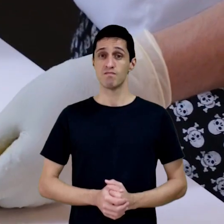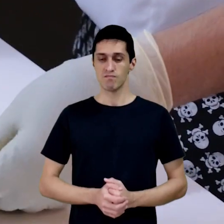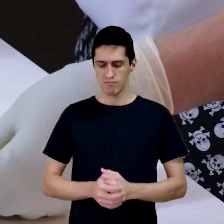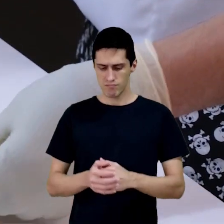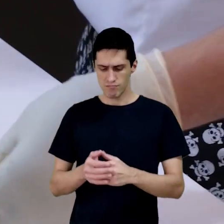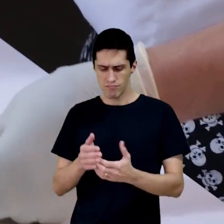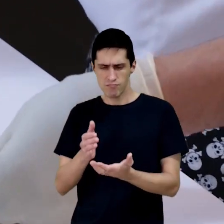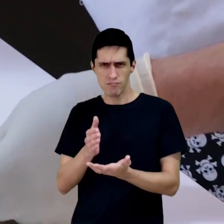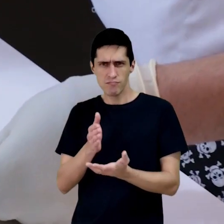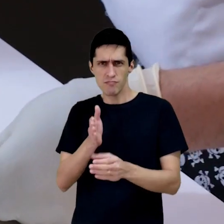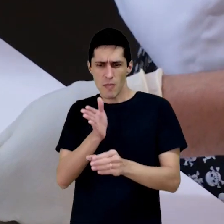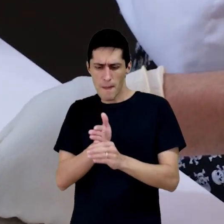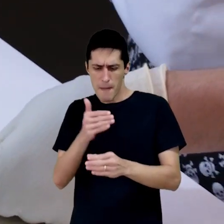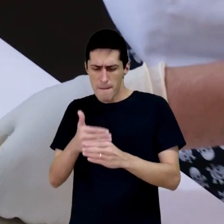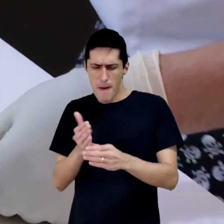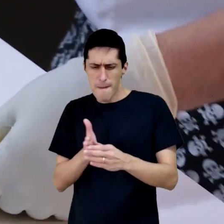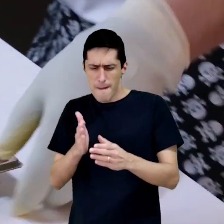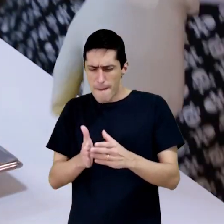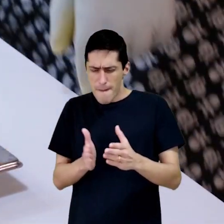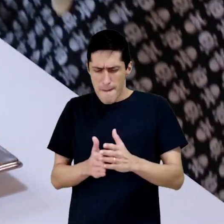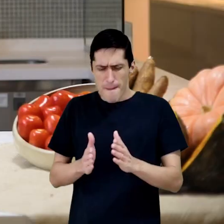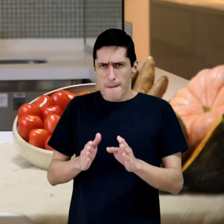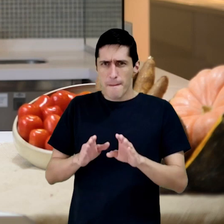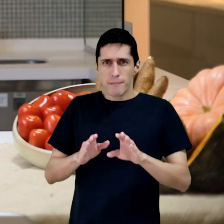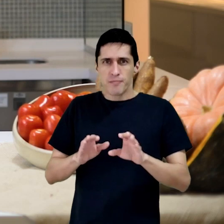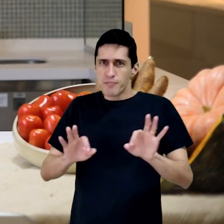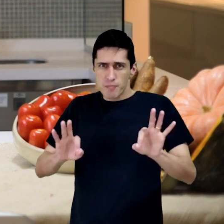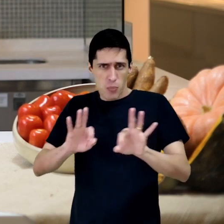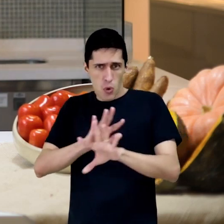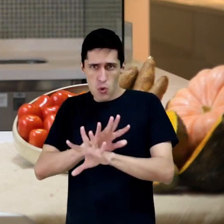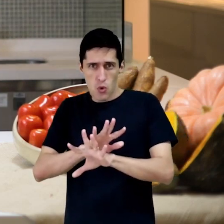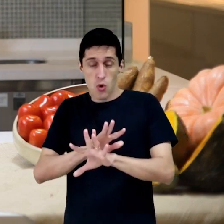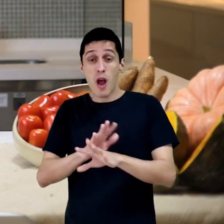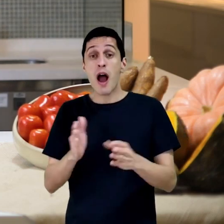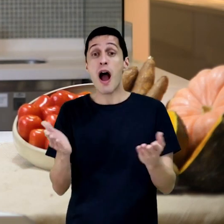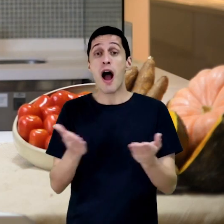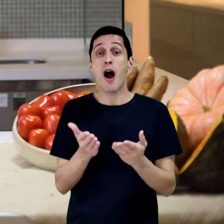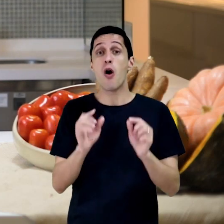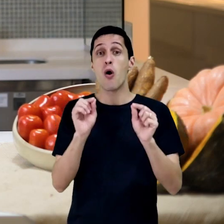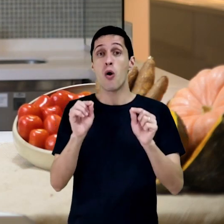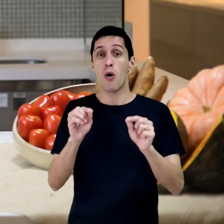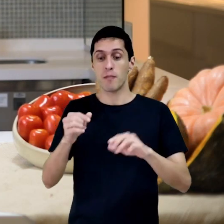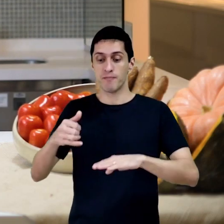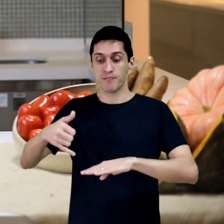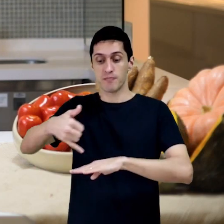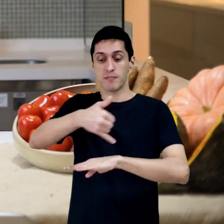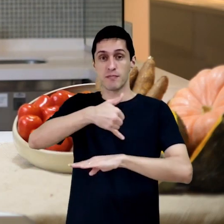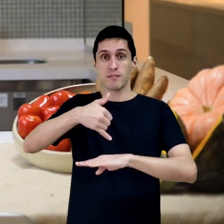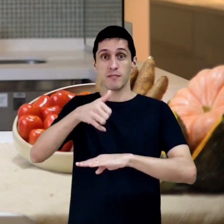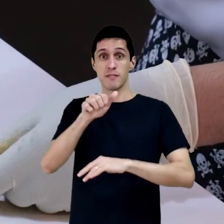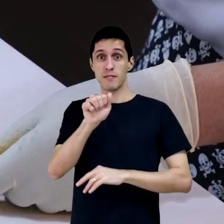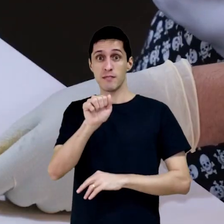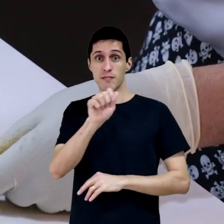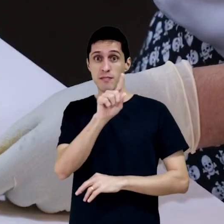cortou, que agora a gente vai fazer o quê? Vamos regar aqui com um pouco de azeite.